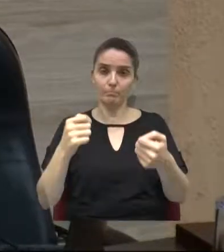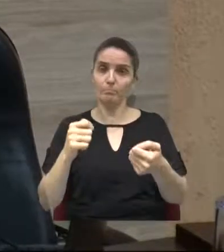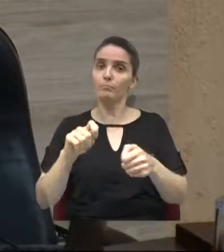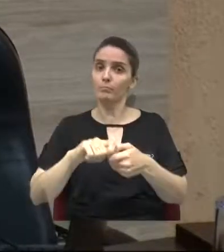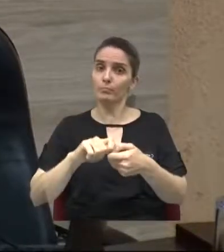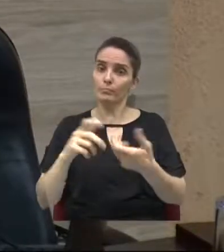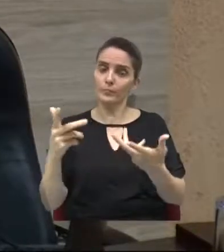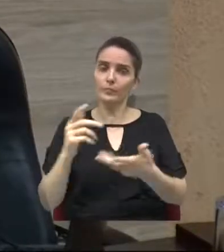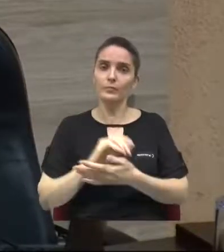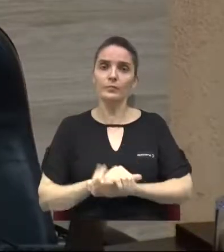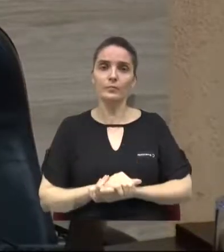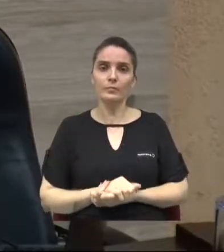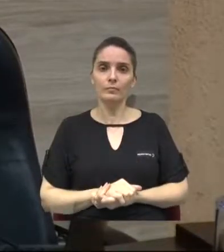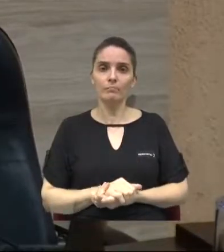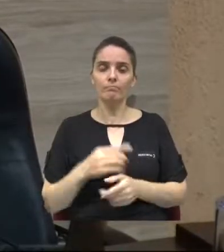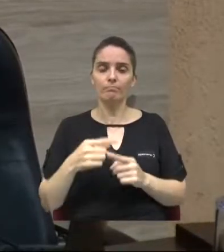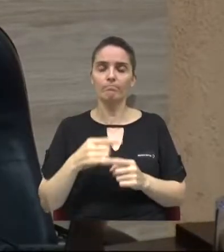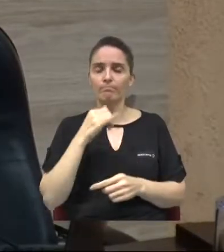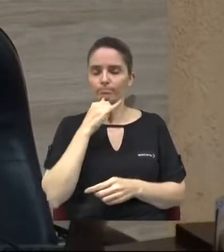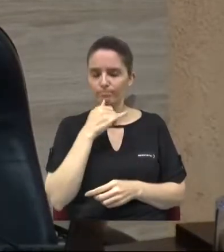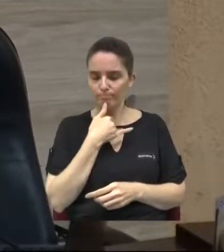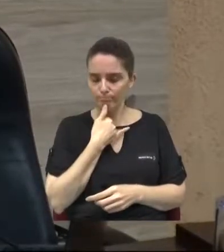feita. Infelizmente,